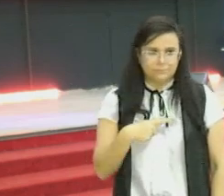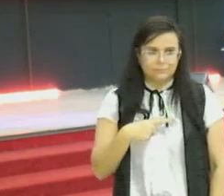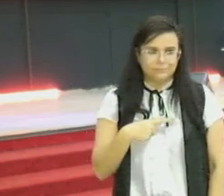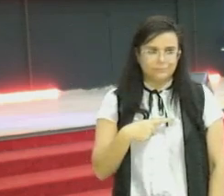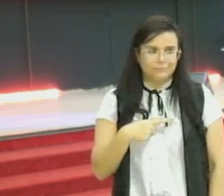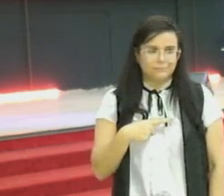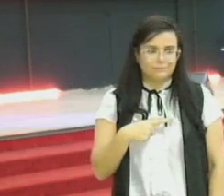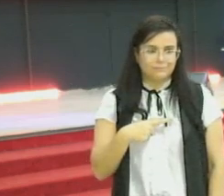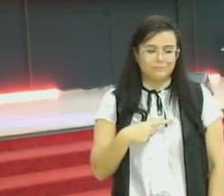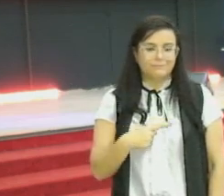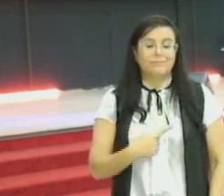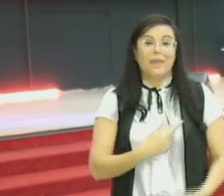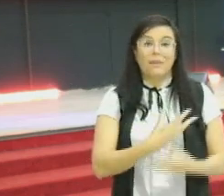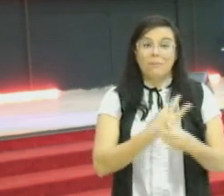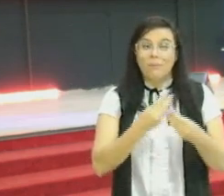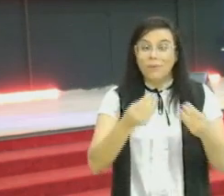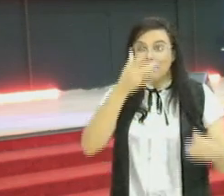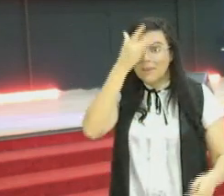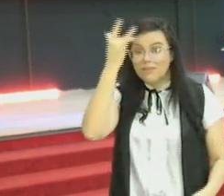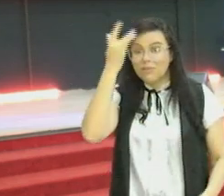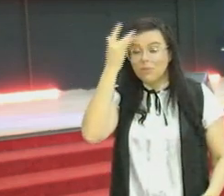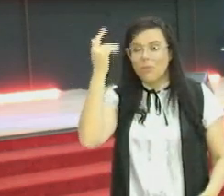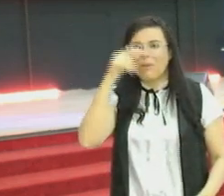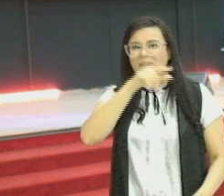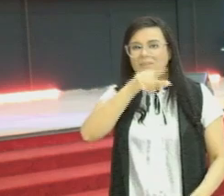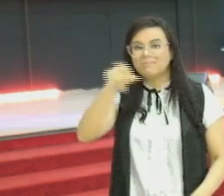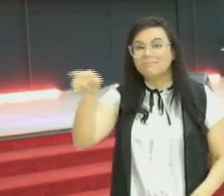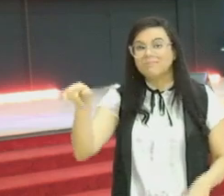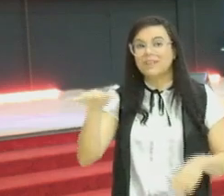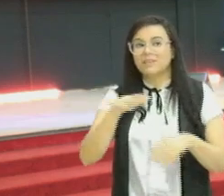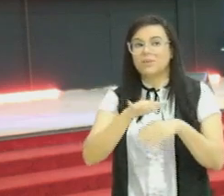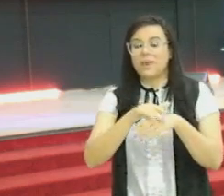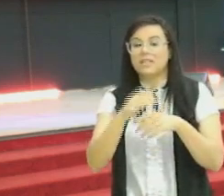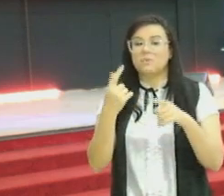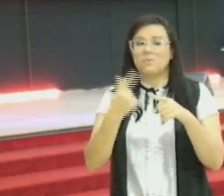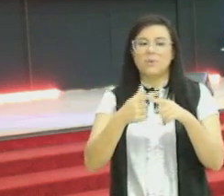Tem muita gente doente porque não se perdoa,